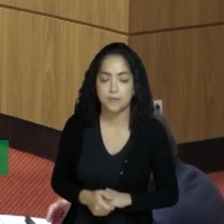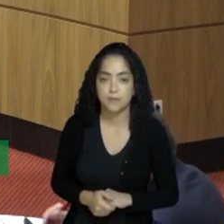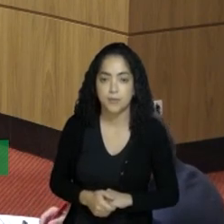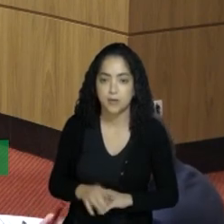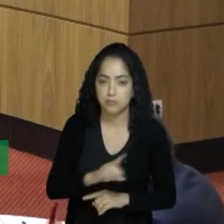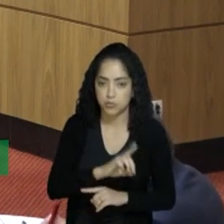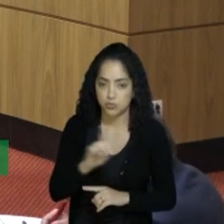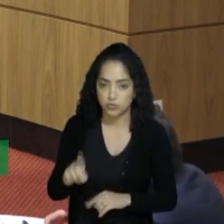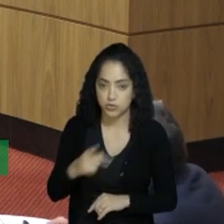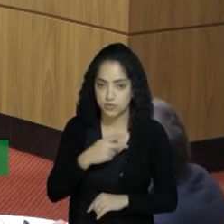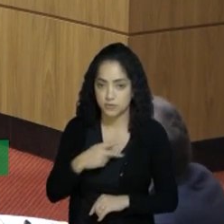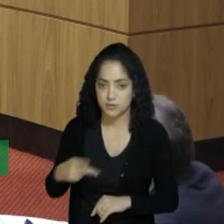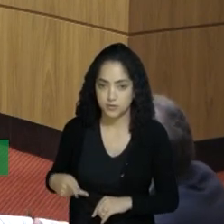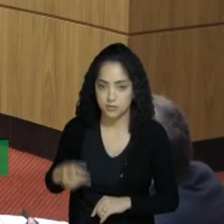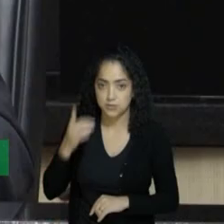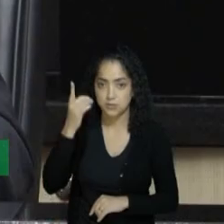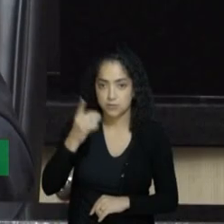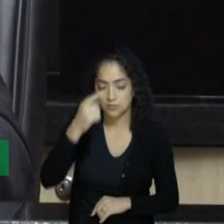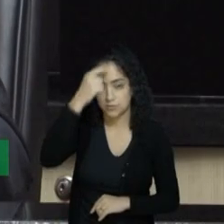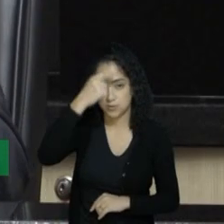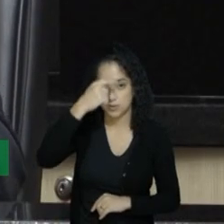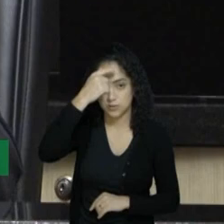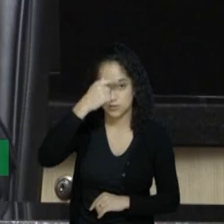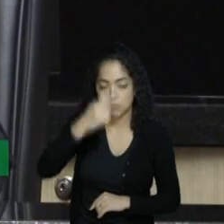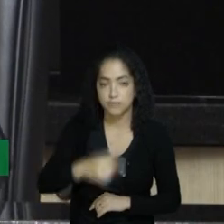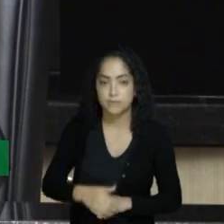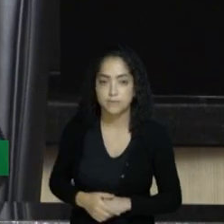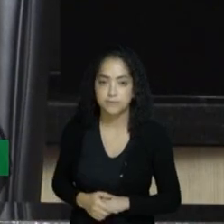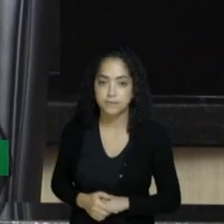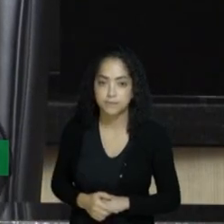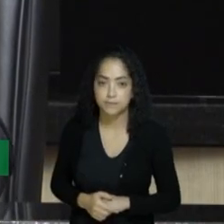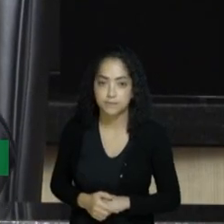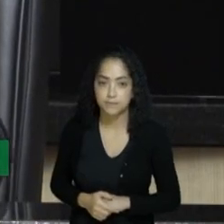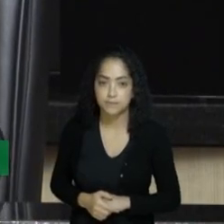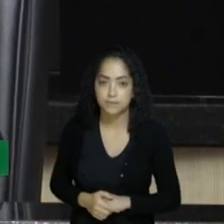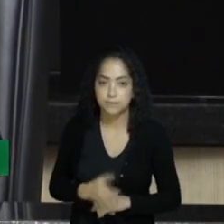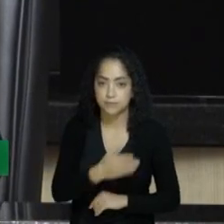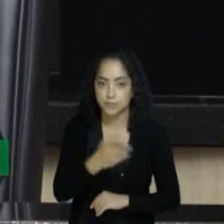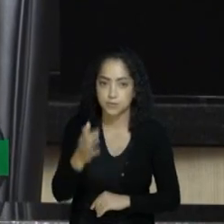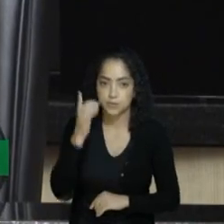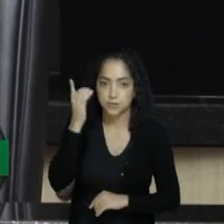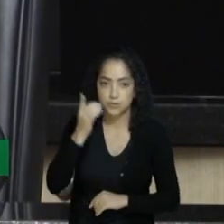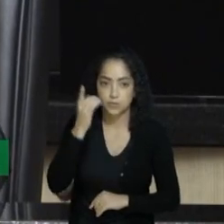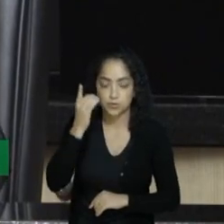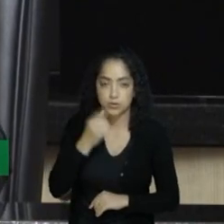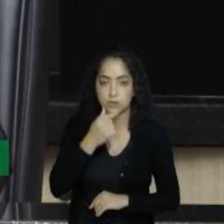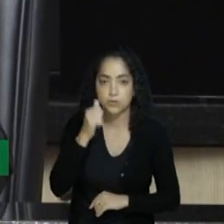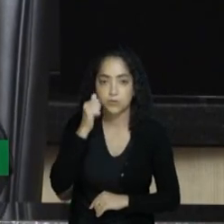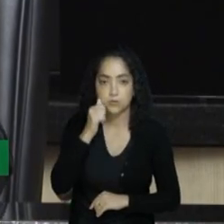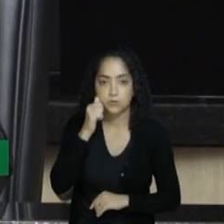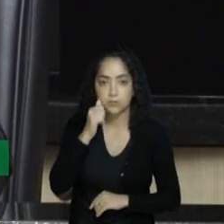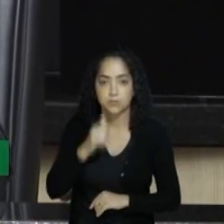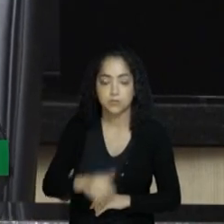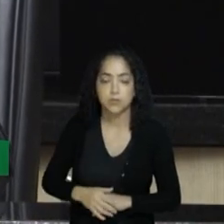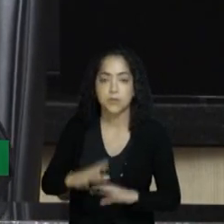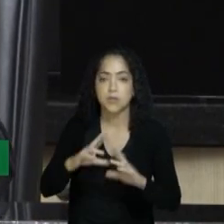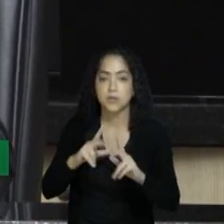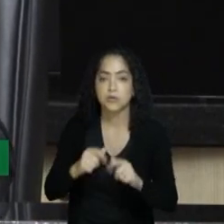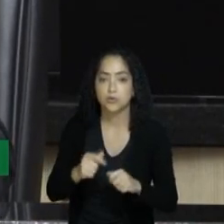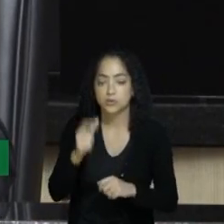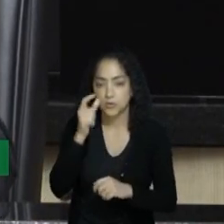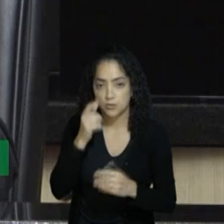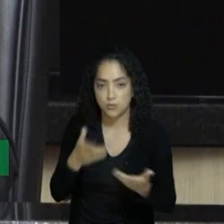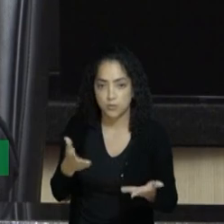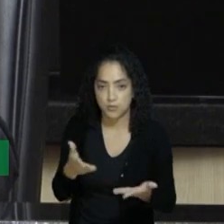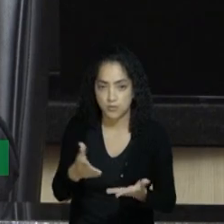senhor presidente, deputado Maurício Scudelarc, senhores deputados, deputadas e a todos que nos